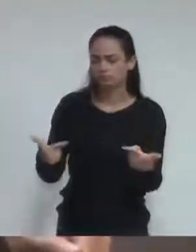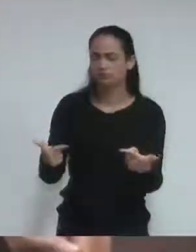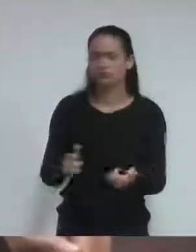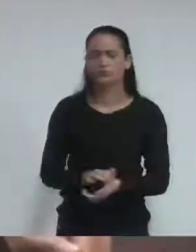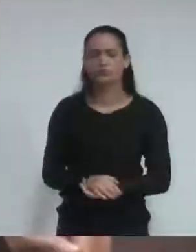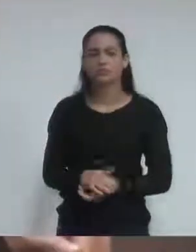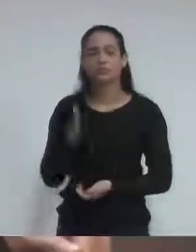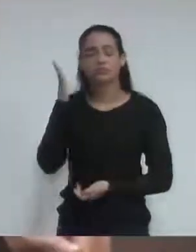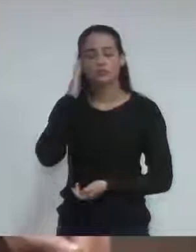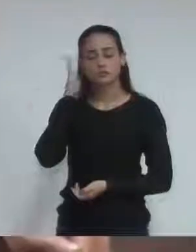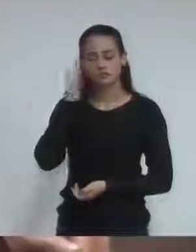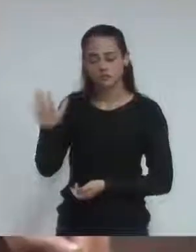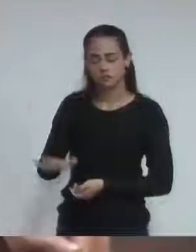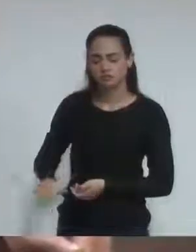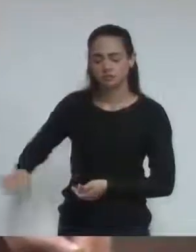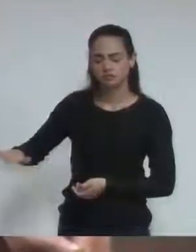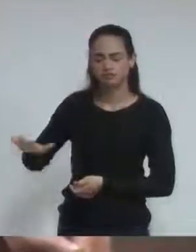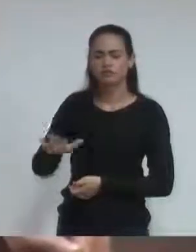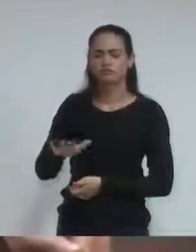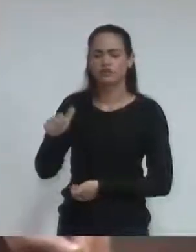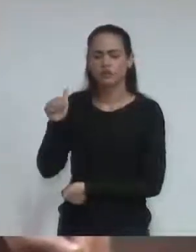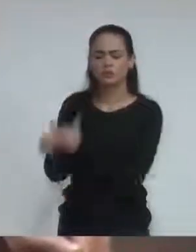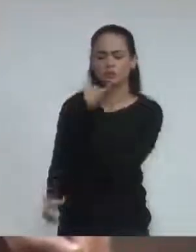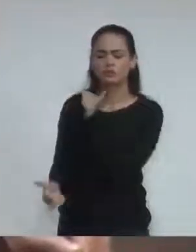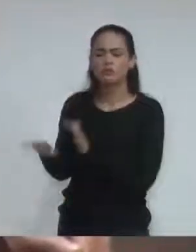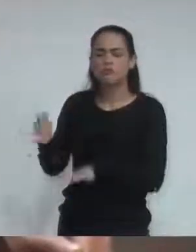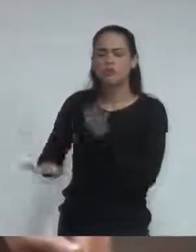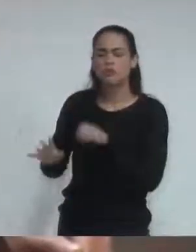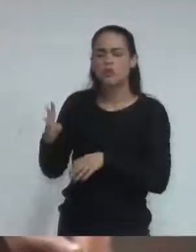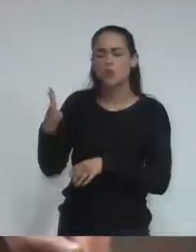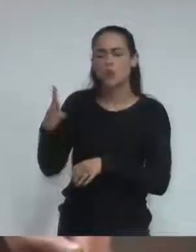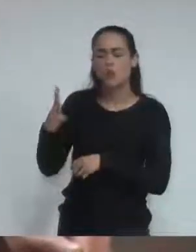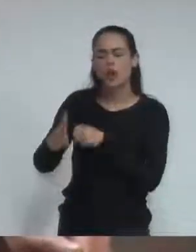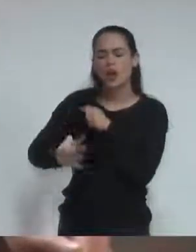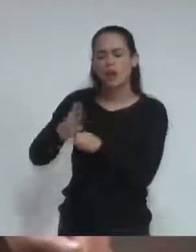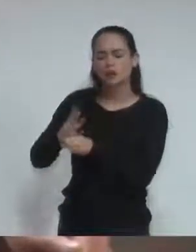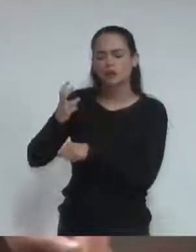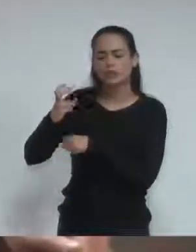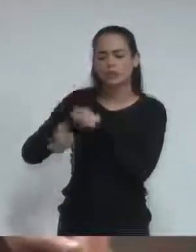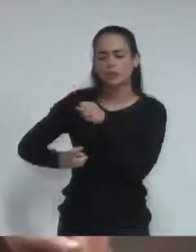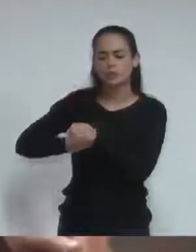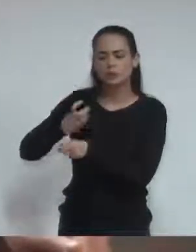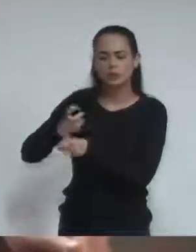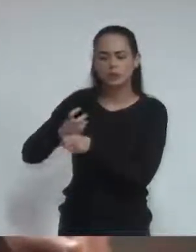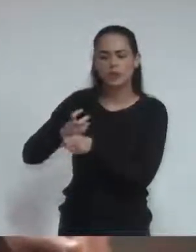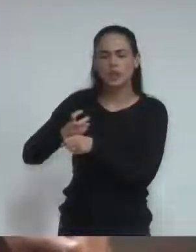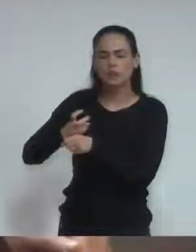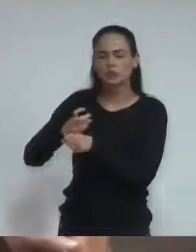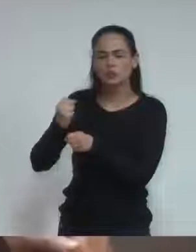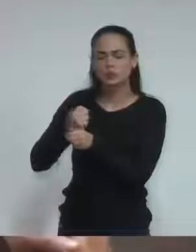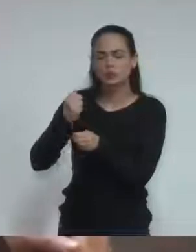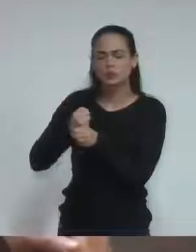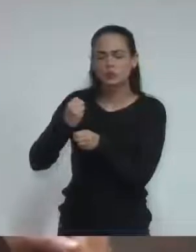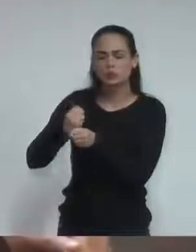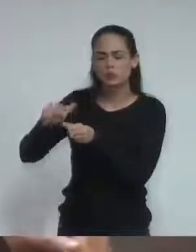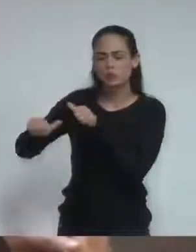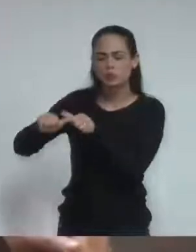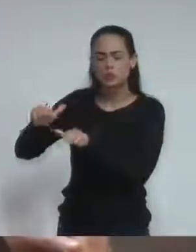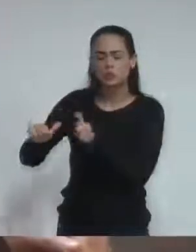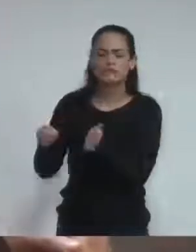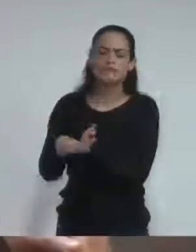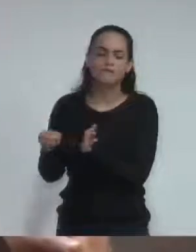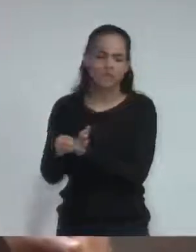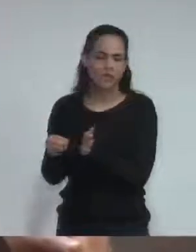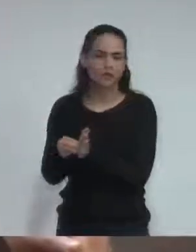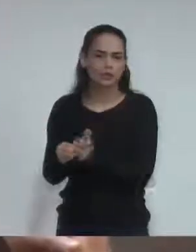Esporte, ele já tem de 4 para 5 anos que não tem uma reforma, então precisa ser feito. O Executivo, nós tivemos essa informação